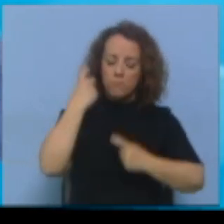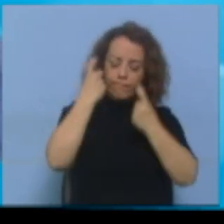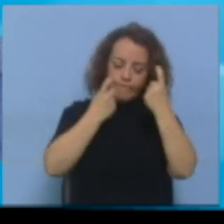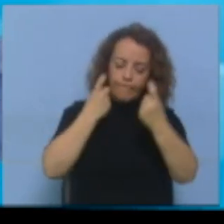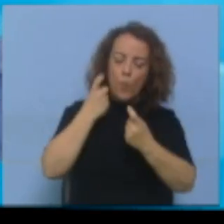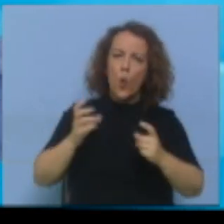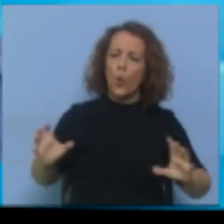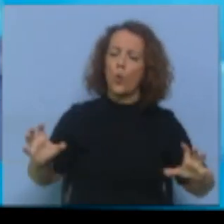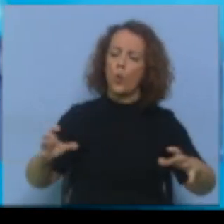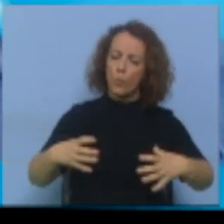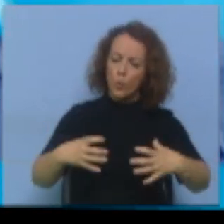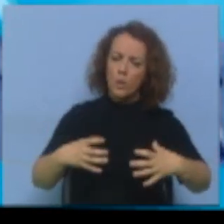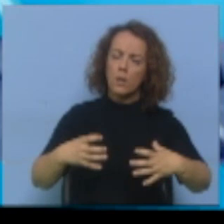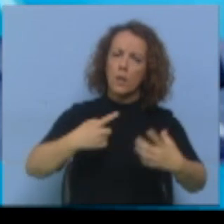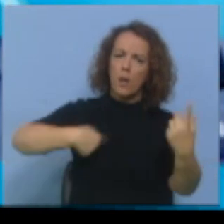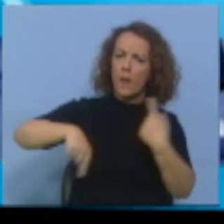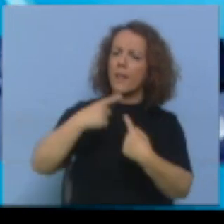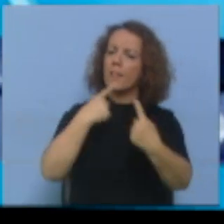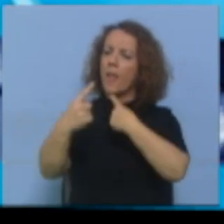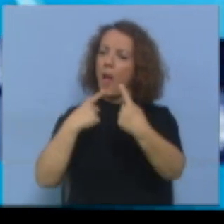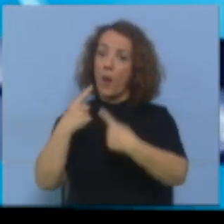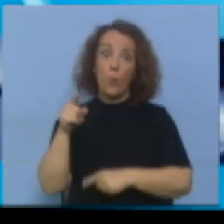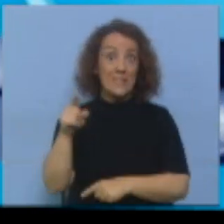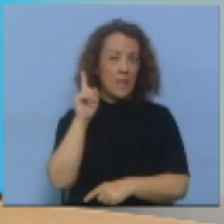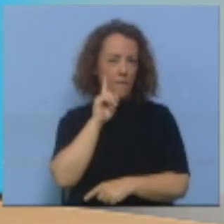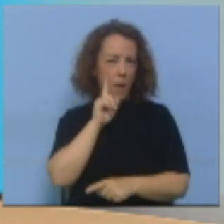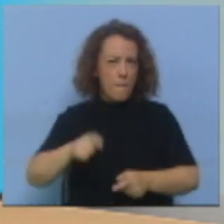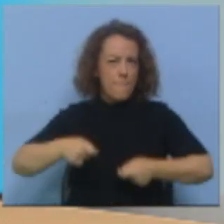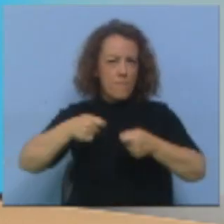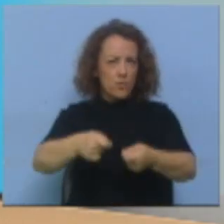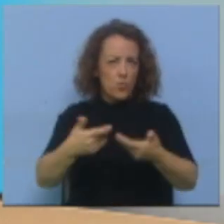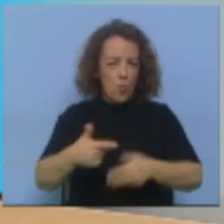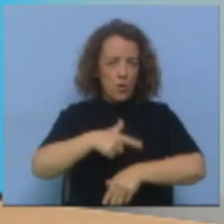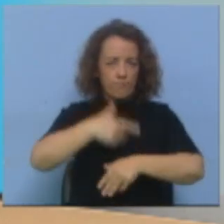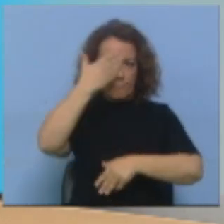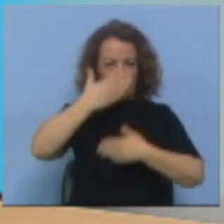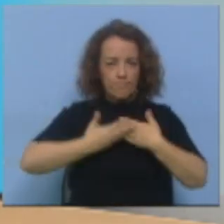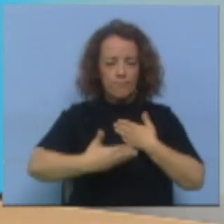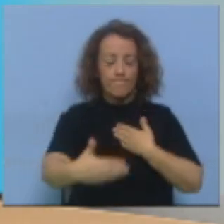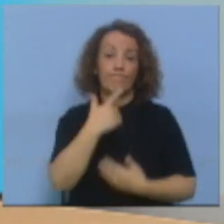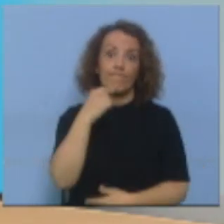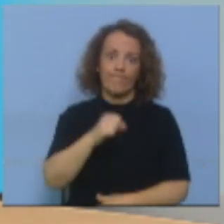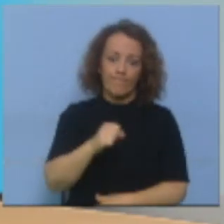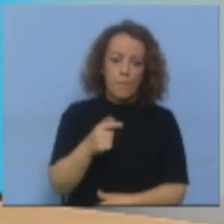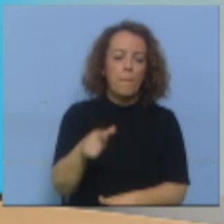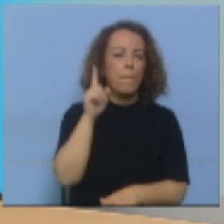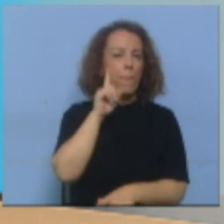em comunidade, e isso pode ser uma grande ajuda. Isso é um investimento que interessa fazer nestes dias. Muito importante. E será a via